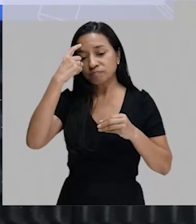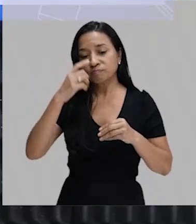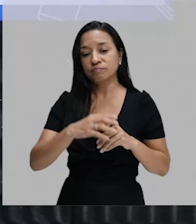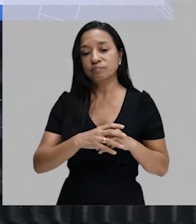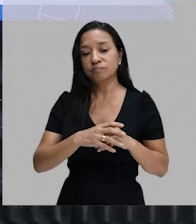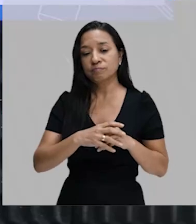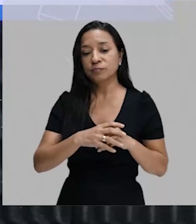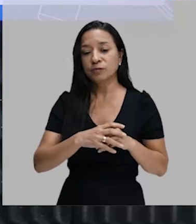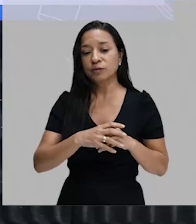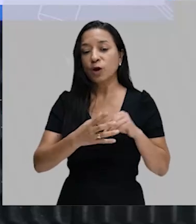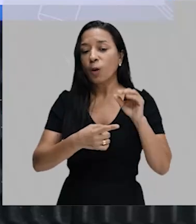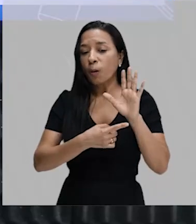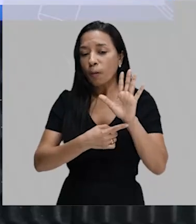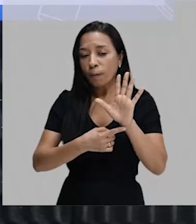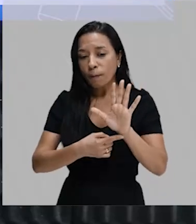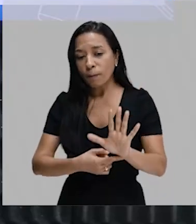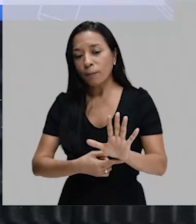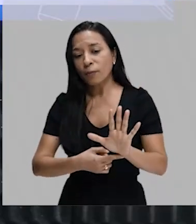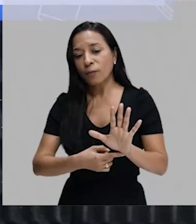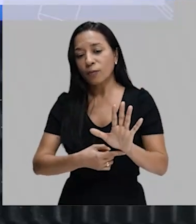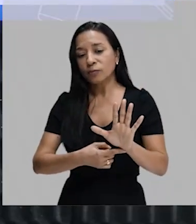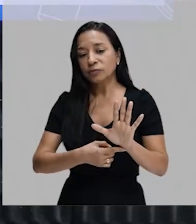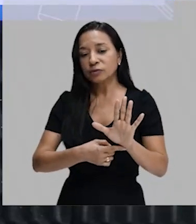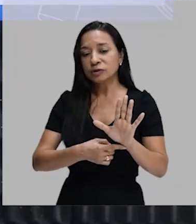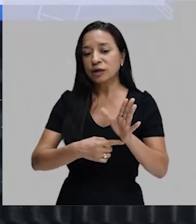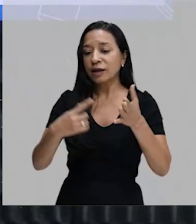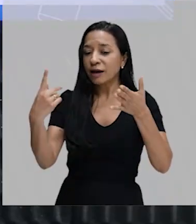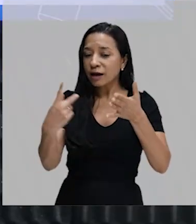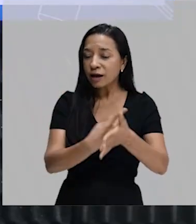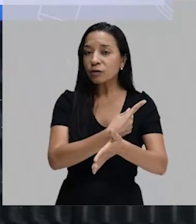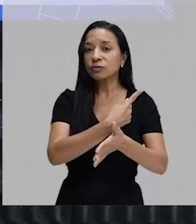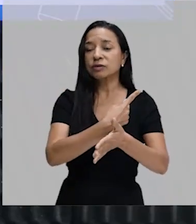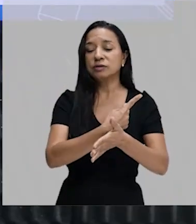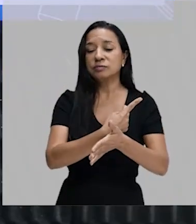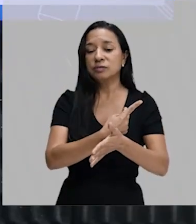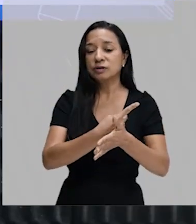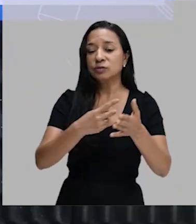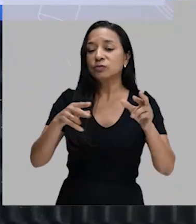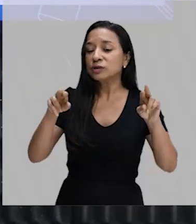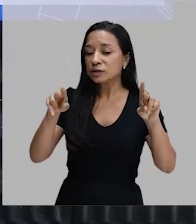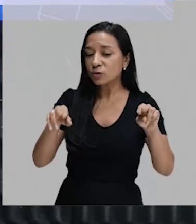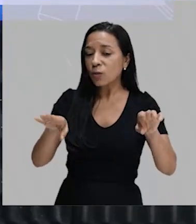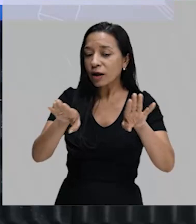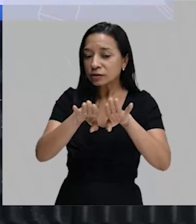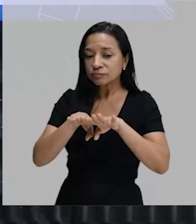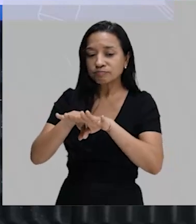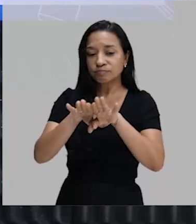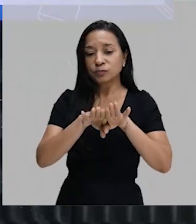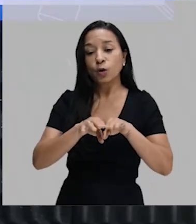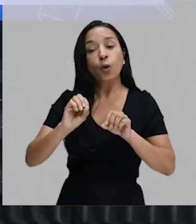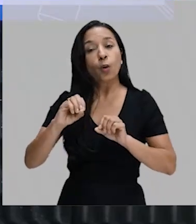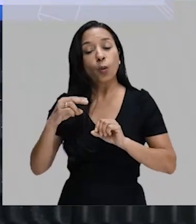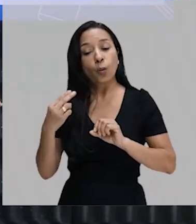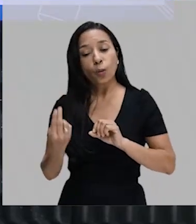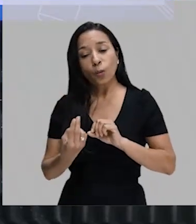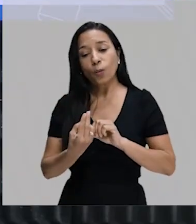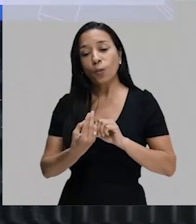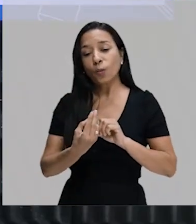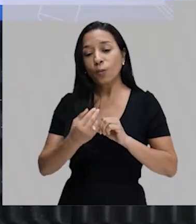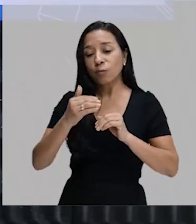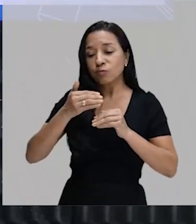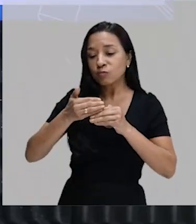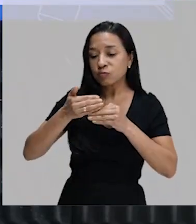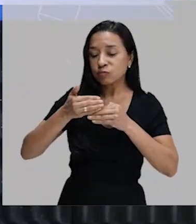uma simultaneidade de fatos ou me indica uma continuidade de processo,